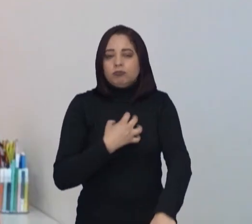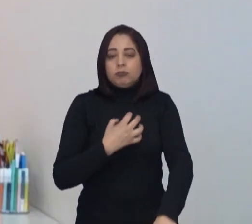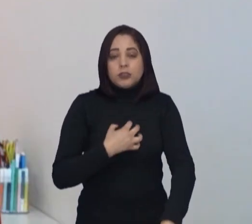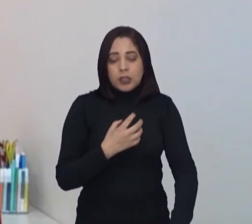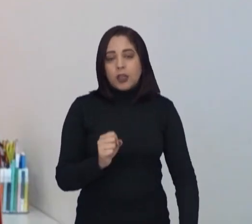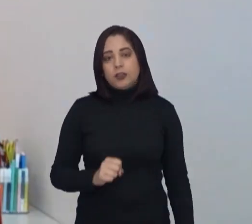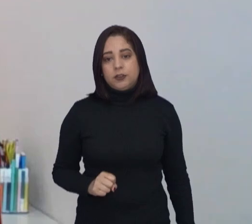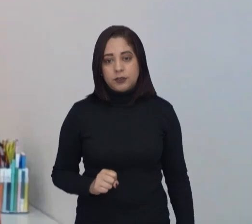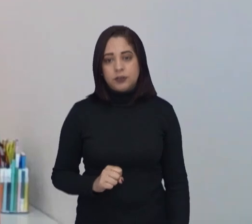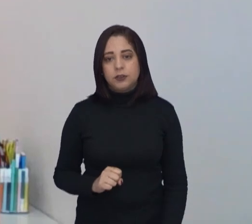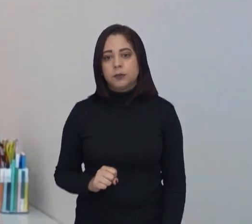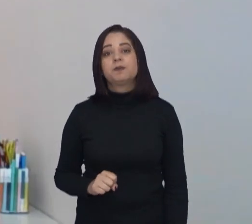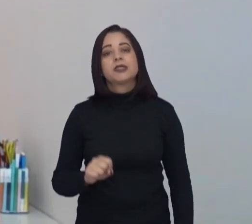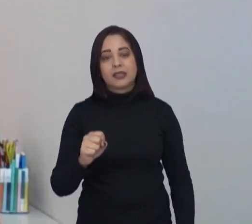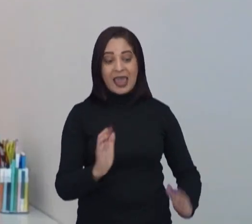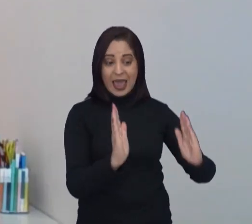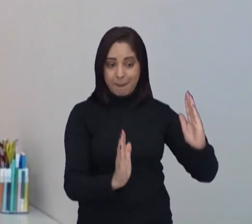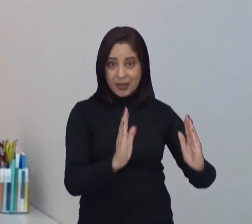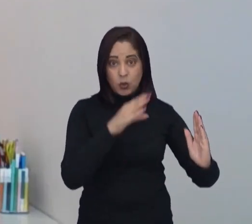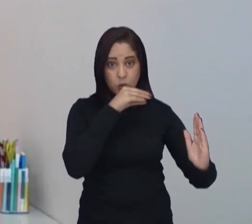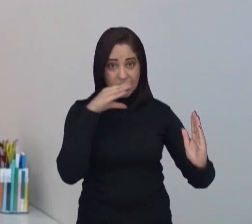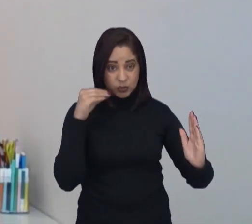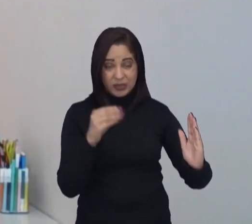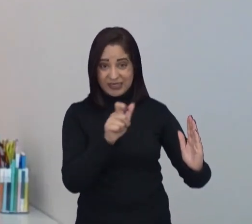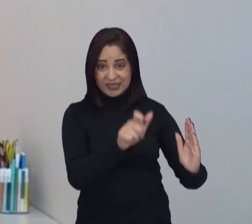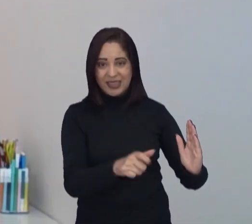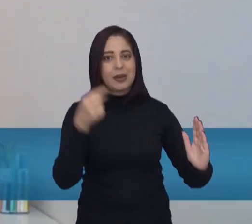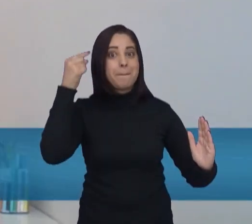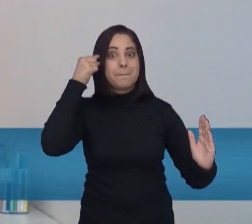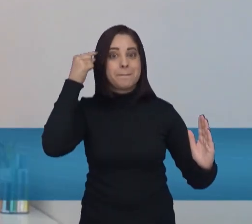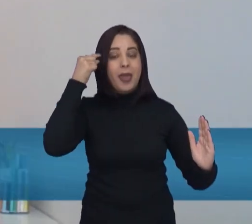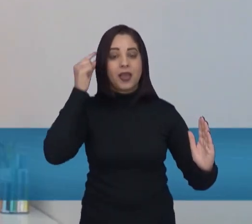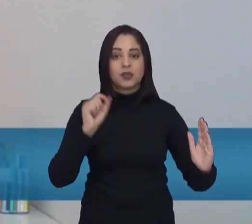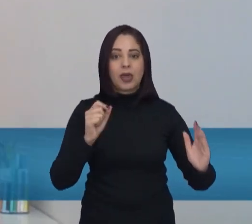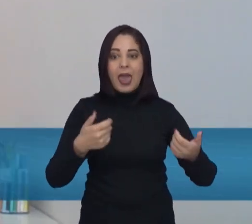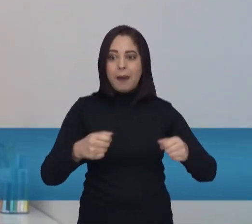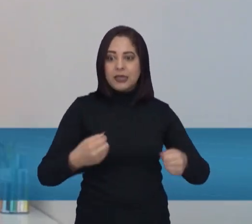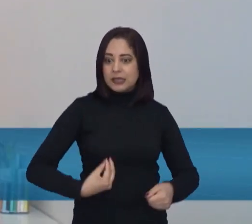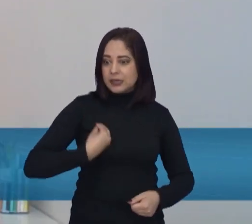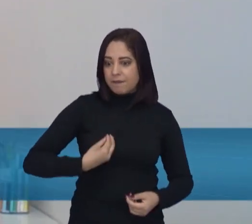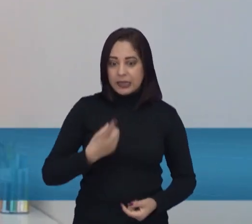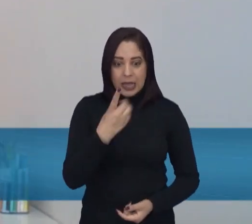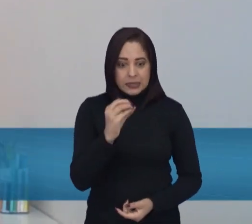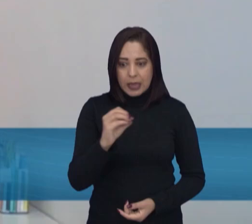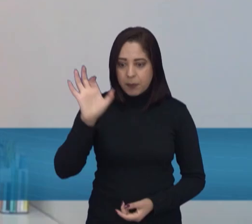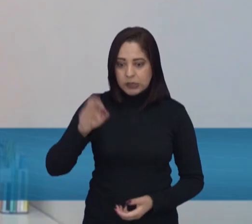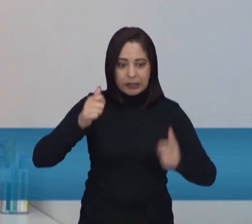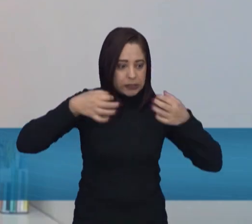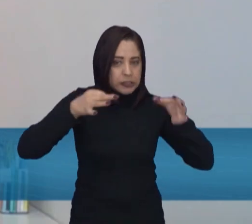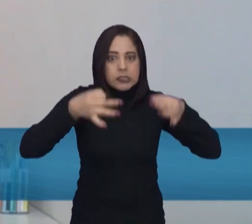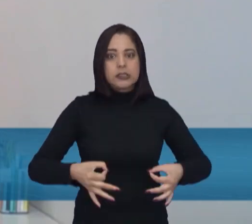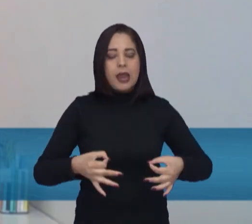costumo dizer que é nessa fase que os adolescentes acham que eles precisam resolver a sua vida, né? Então, assim,